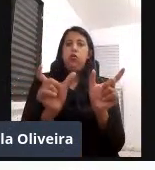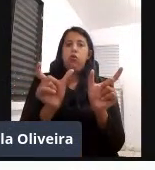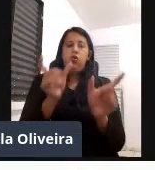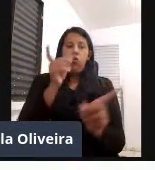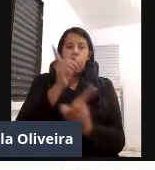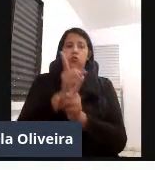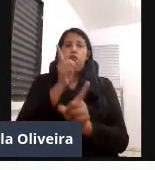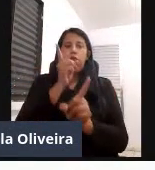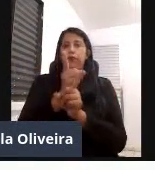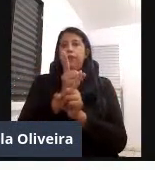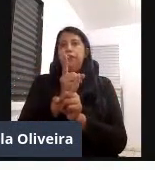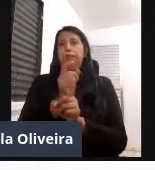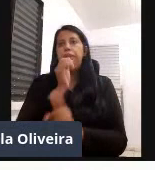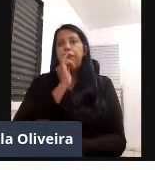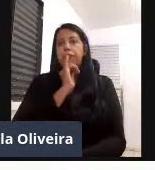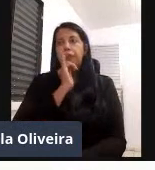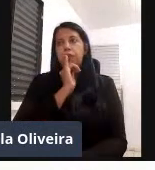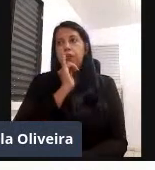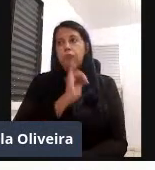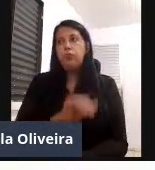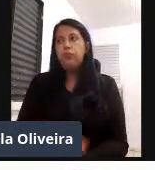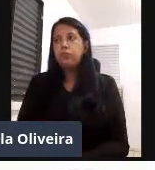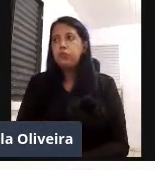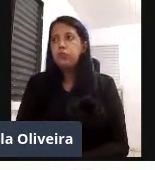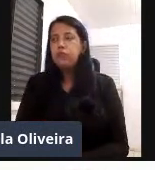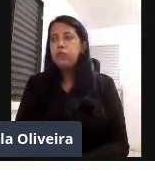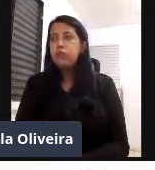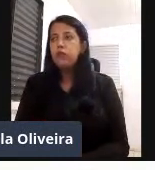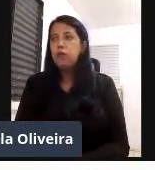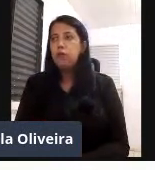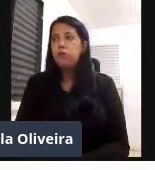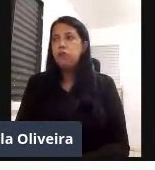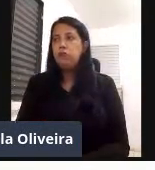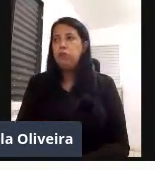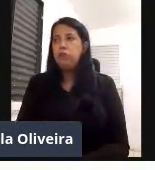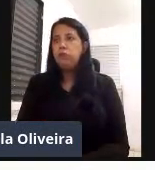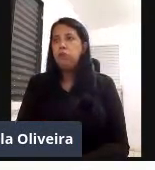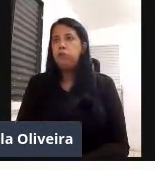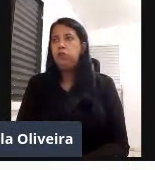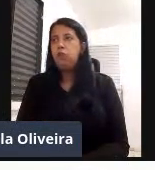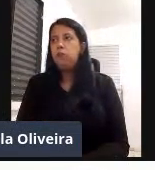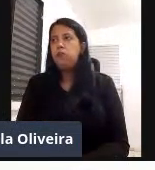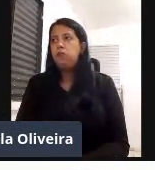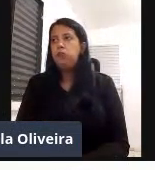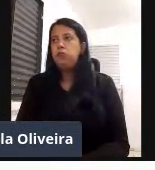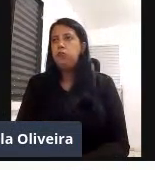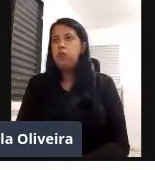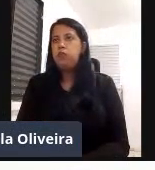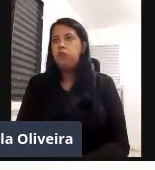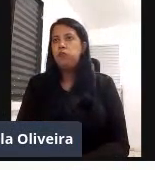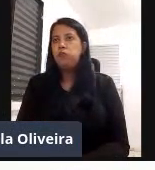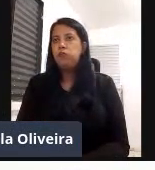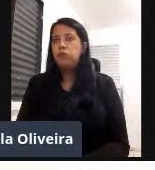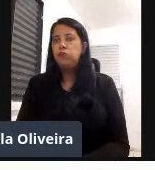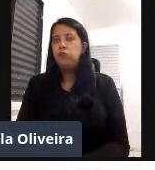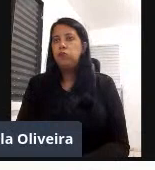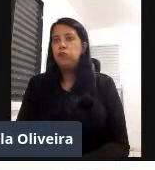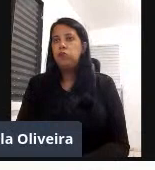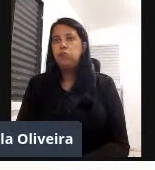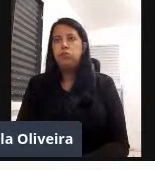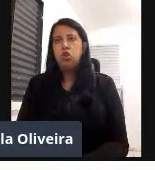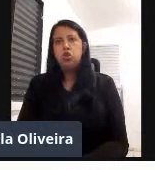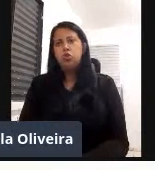gente já vai ver aqui alguns exemplos, a gente vai fazer aqui na prática, que a gente pode combinar, na verdade, todos